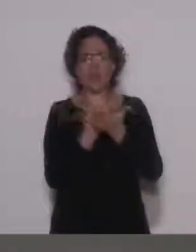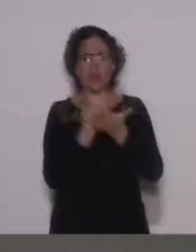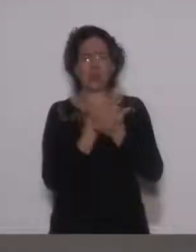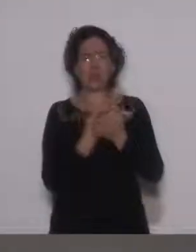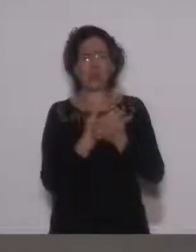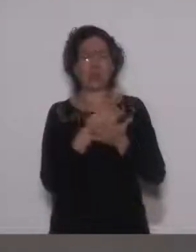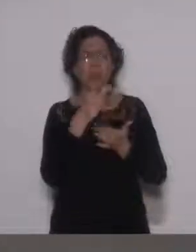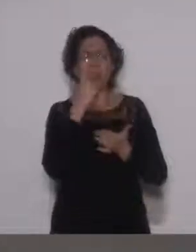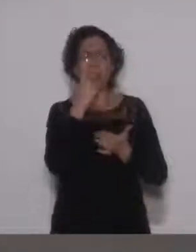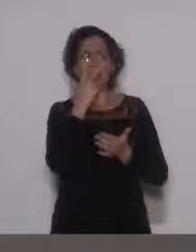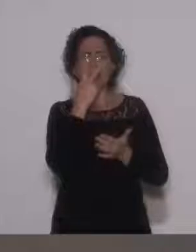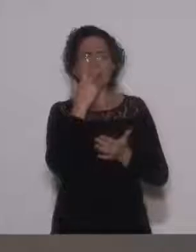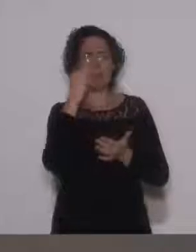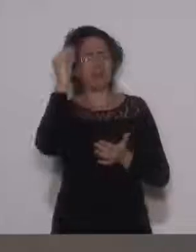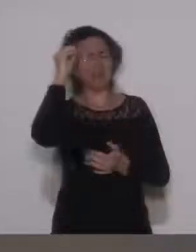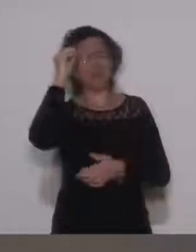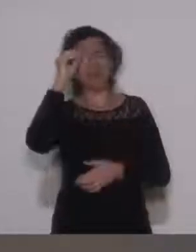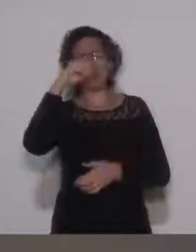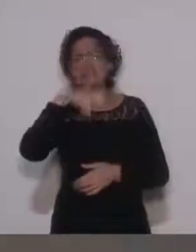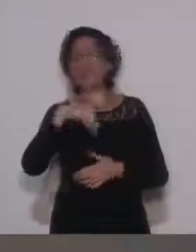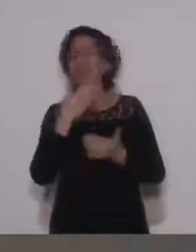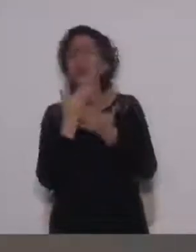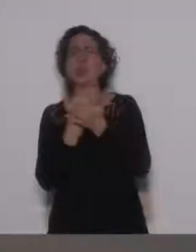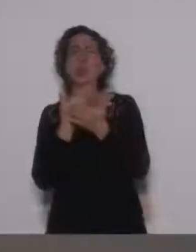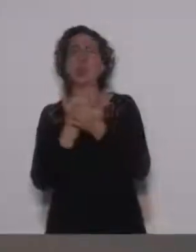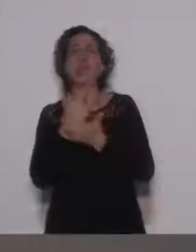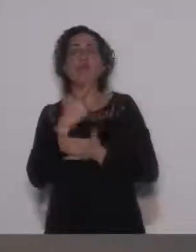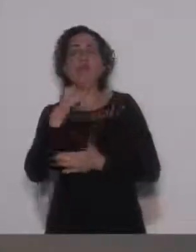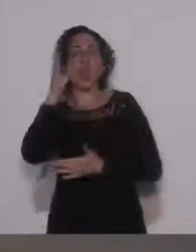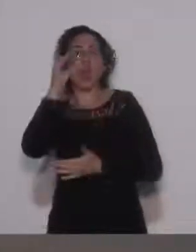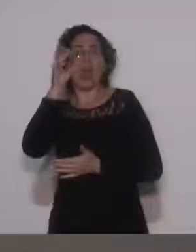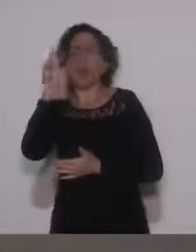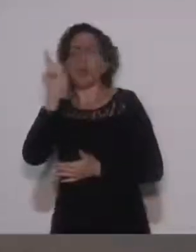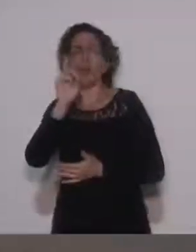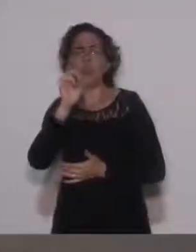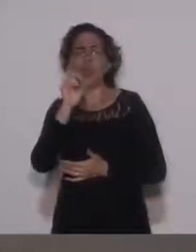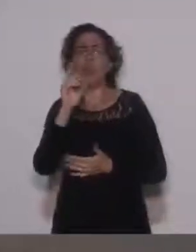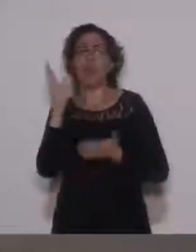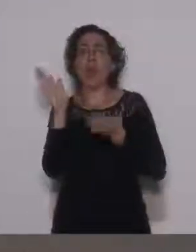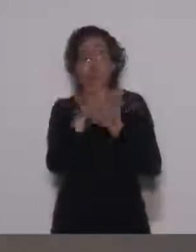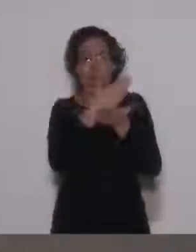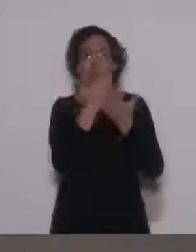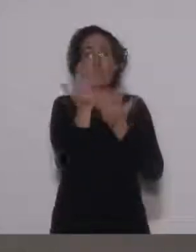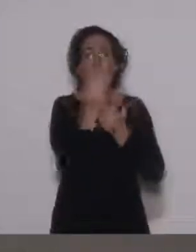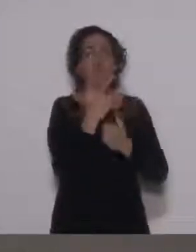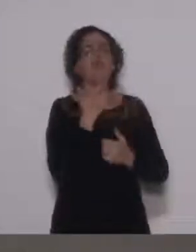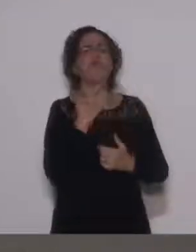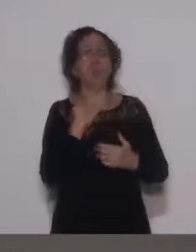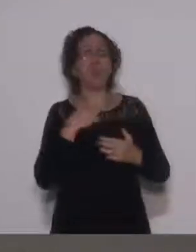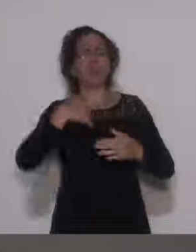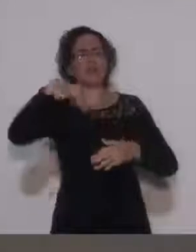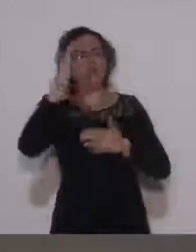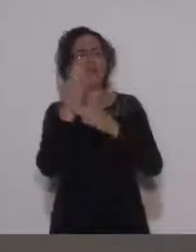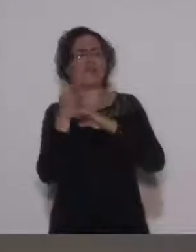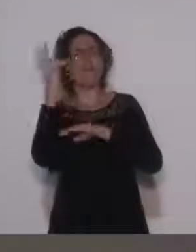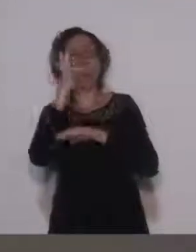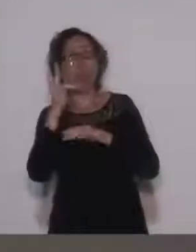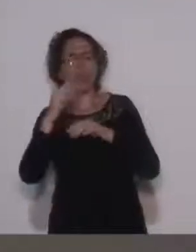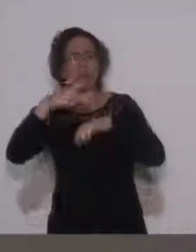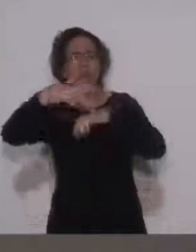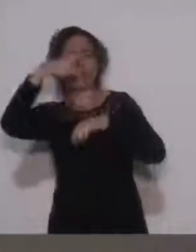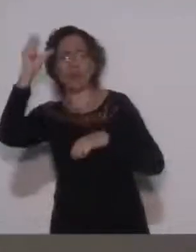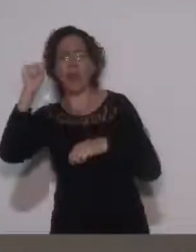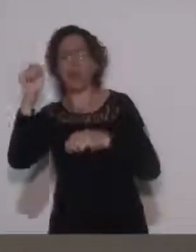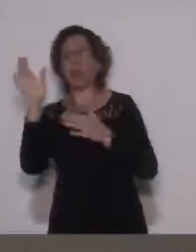de trabalho, ele está perdendo a perspectiva de estudar. Apenas metade dos nossos jovens pensam em ter uma faculdade. Quer uma outra informação